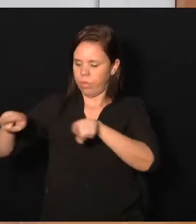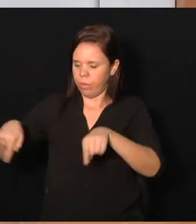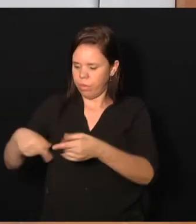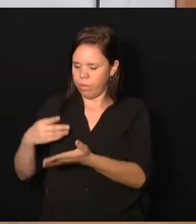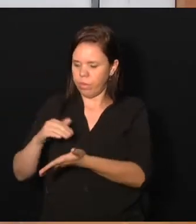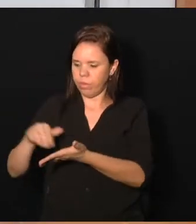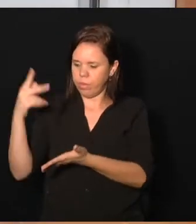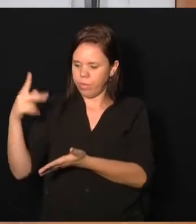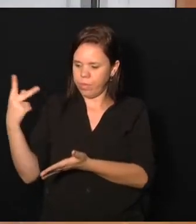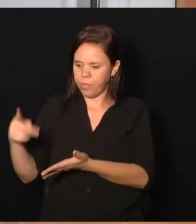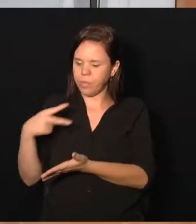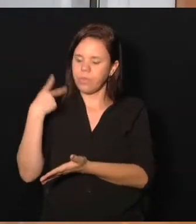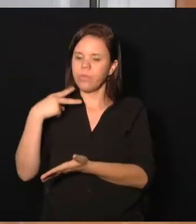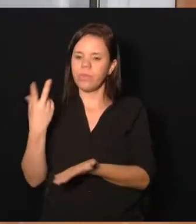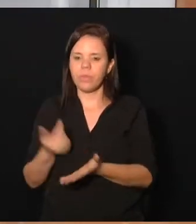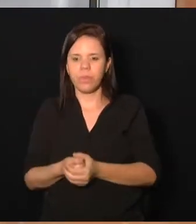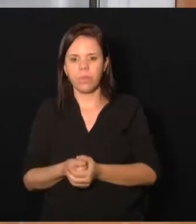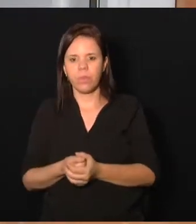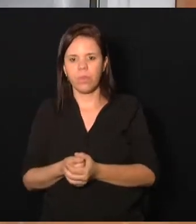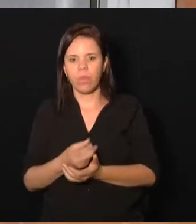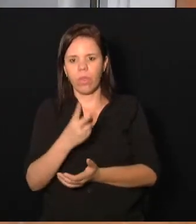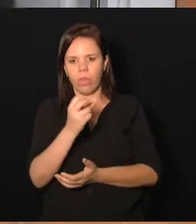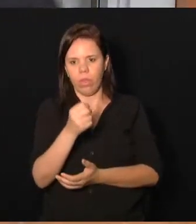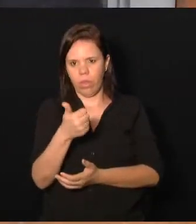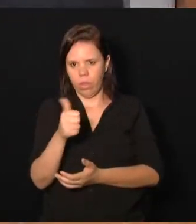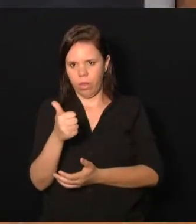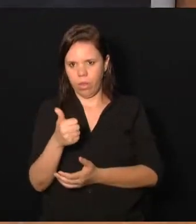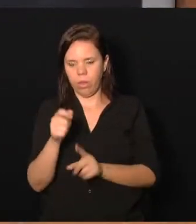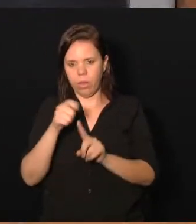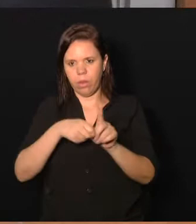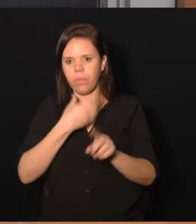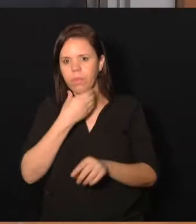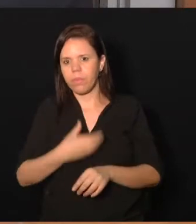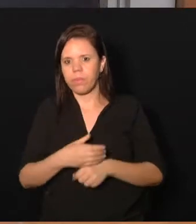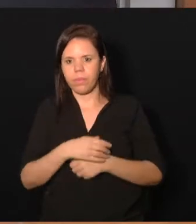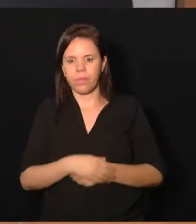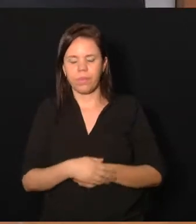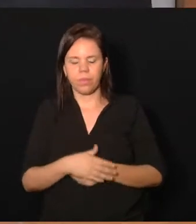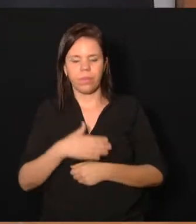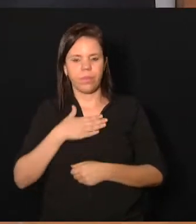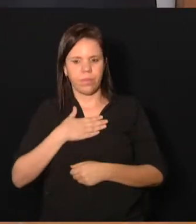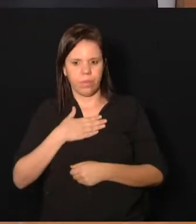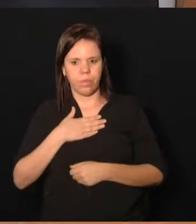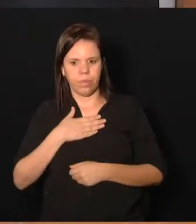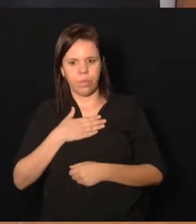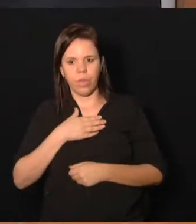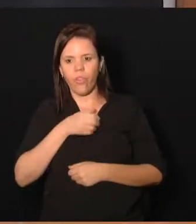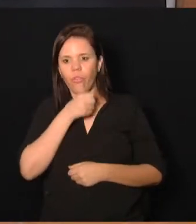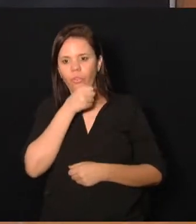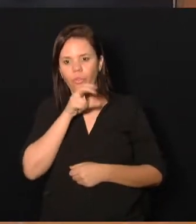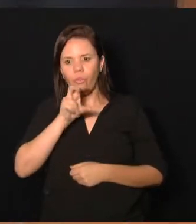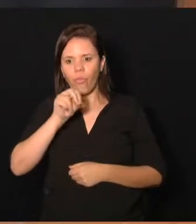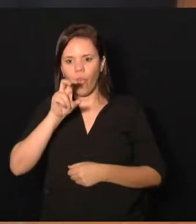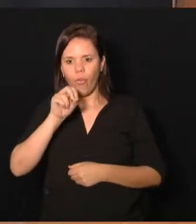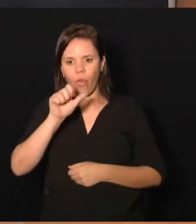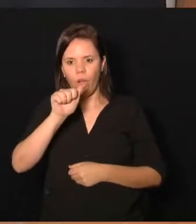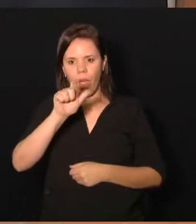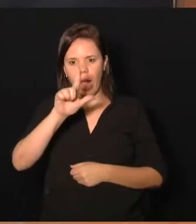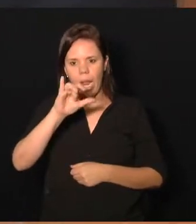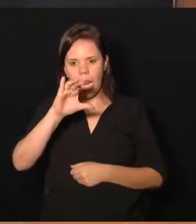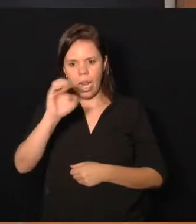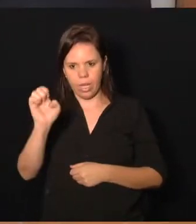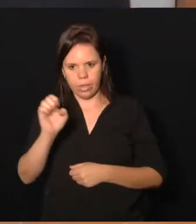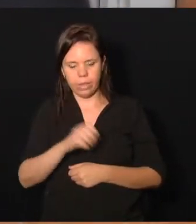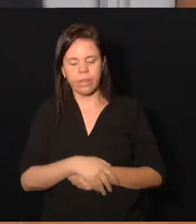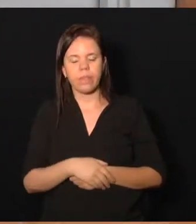vereador, em 2011, dezembro de 2011, a minha avó, Alice Gonçalves